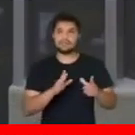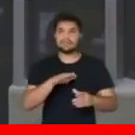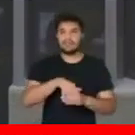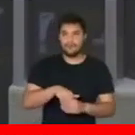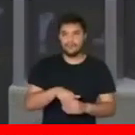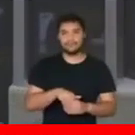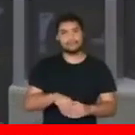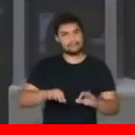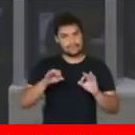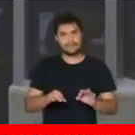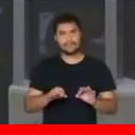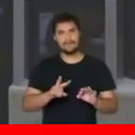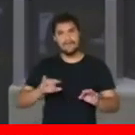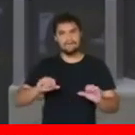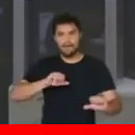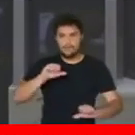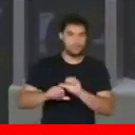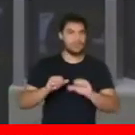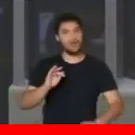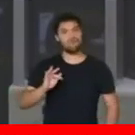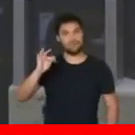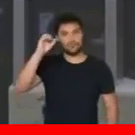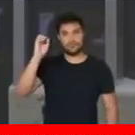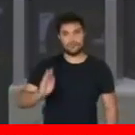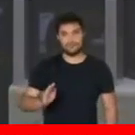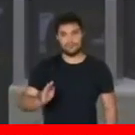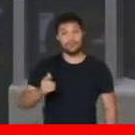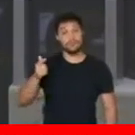certeza, mudar os rumos do país para, de novo, acabar com a fome no Brasil.